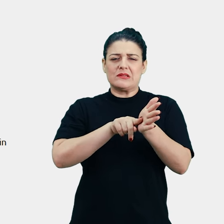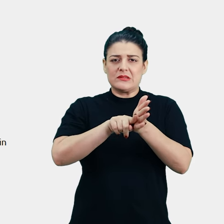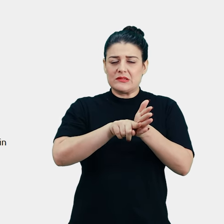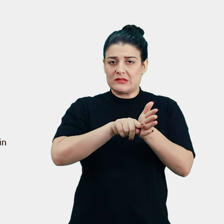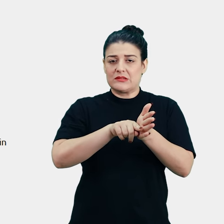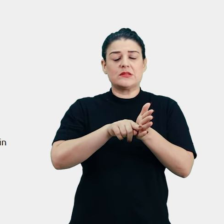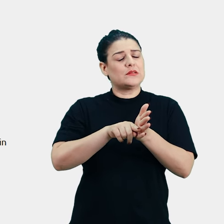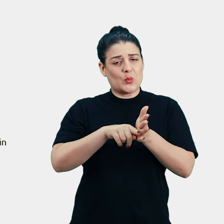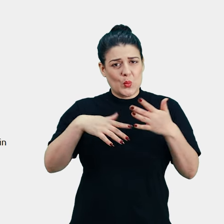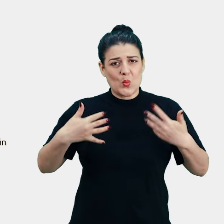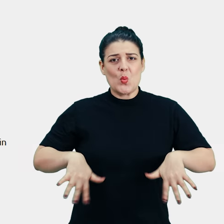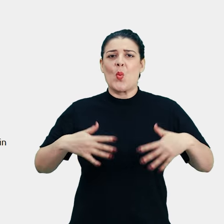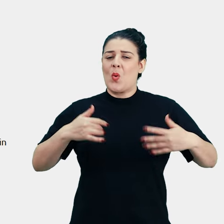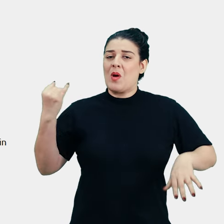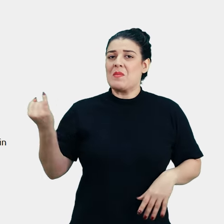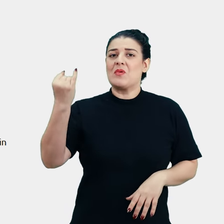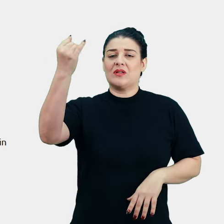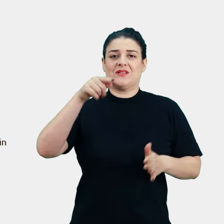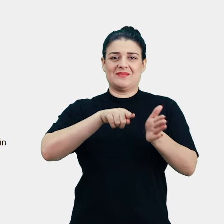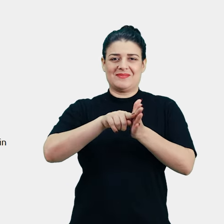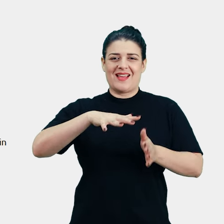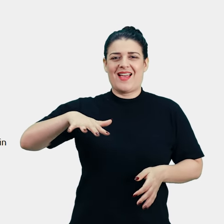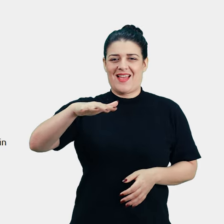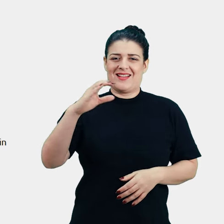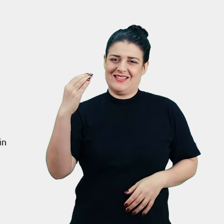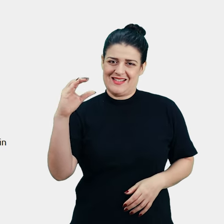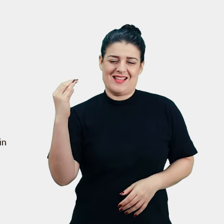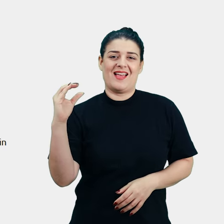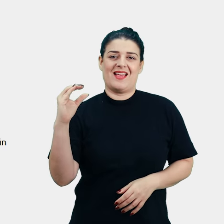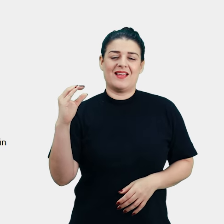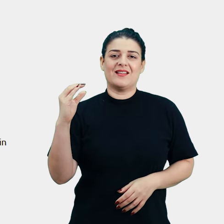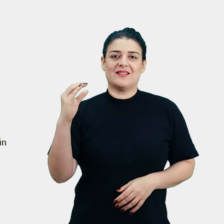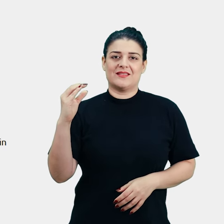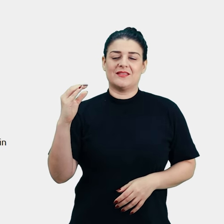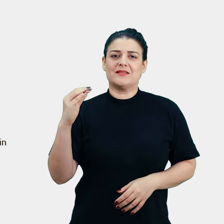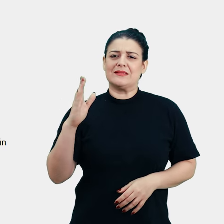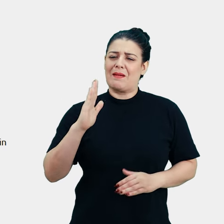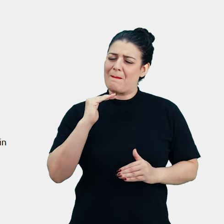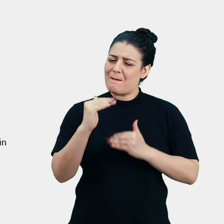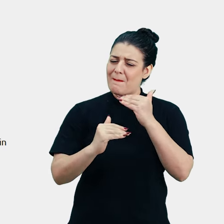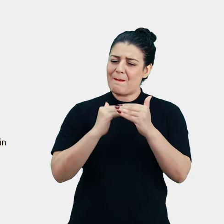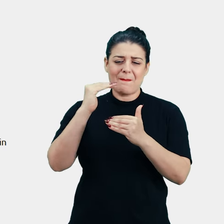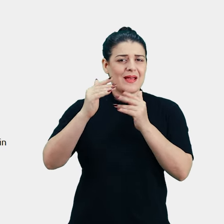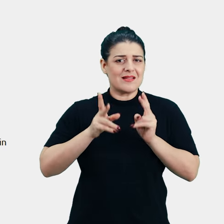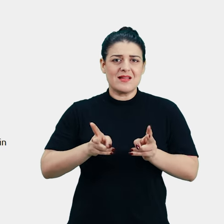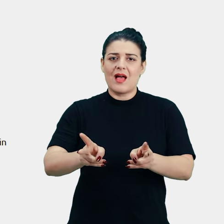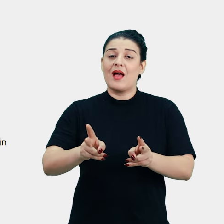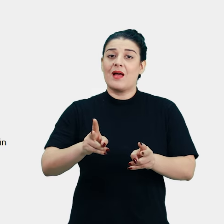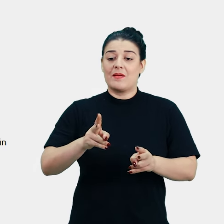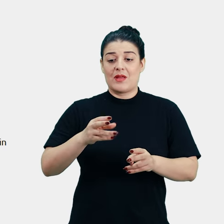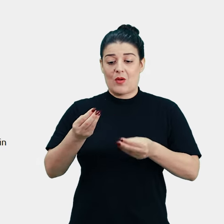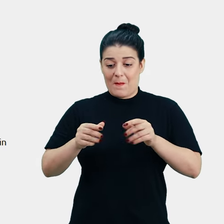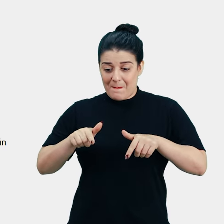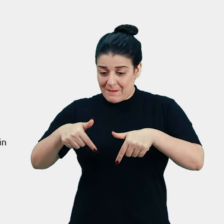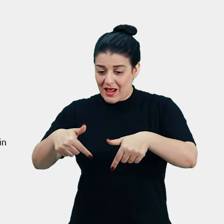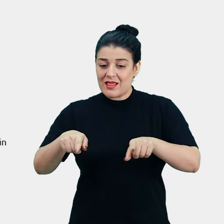científicas, tá? De grande relevância científica, uma técnica renomada, em crescente ascensão, evolução, tanto na